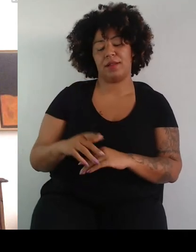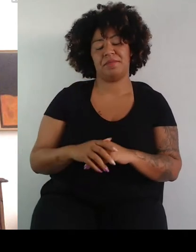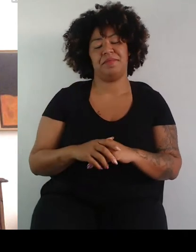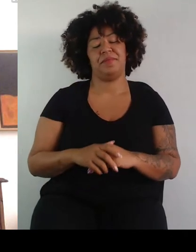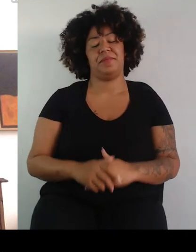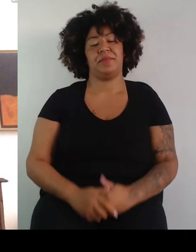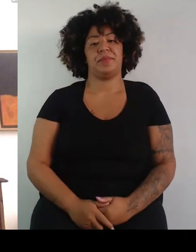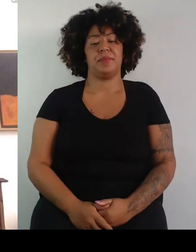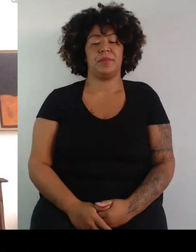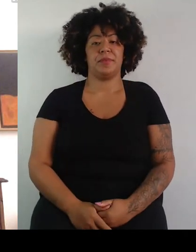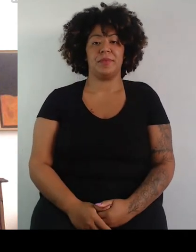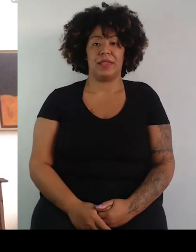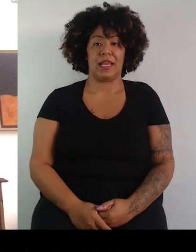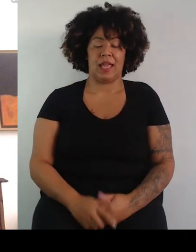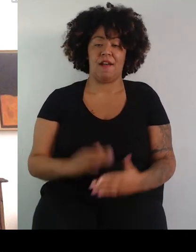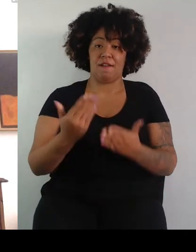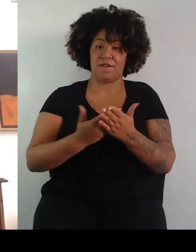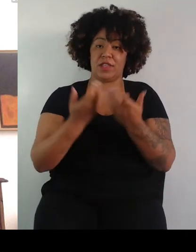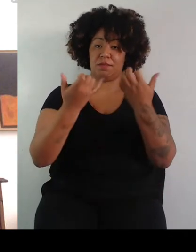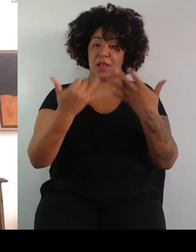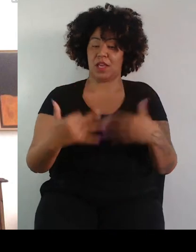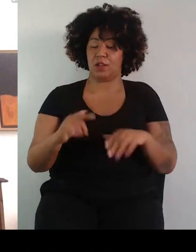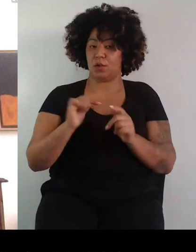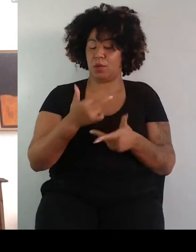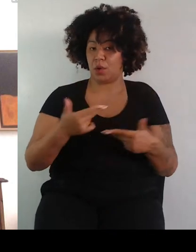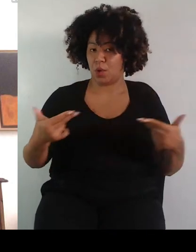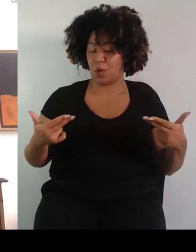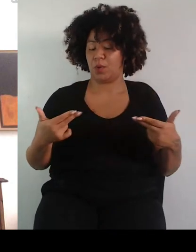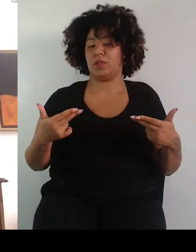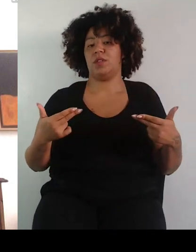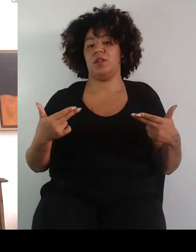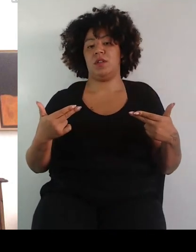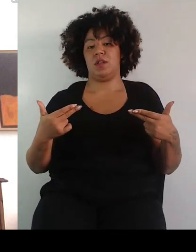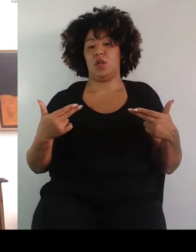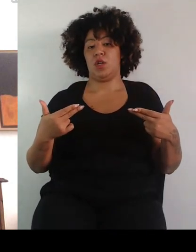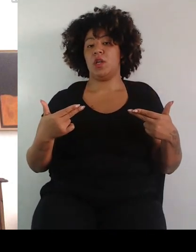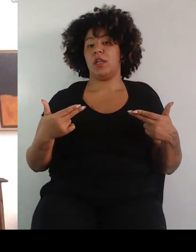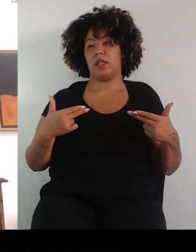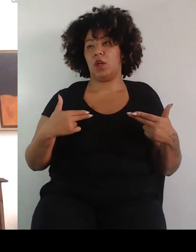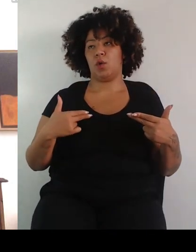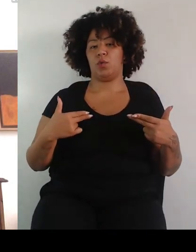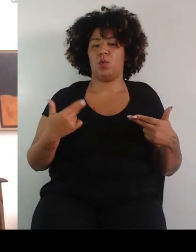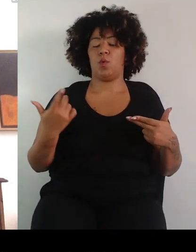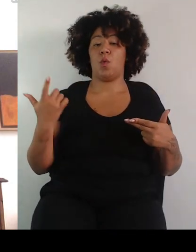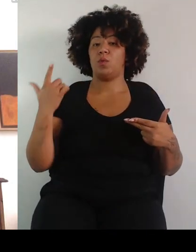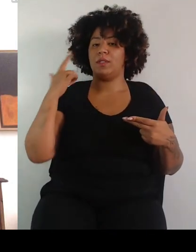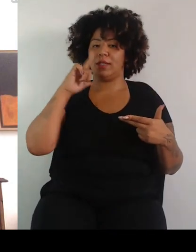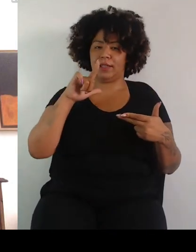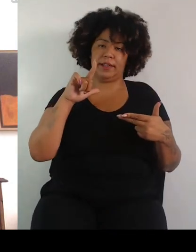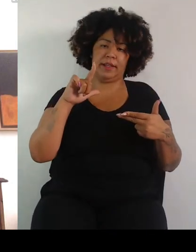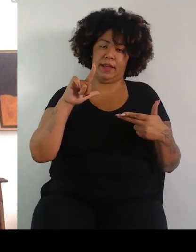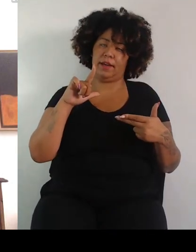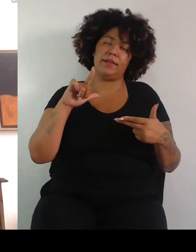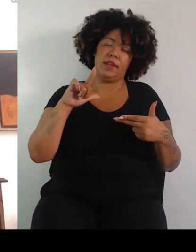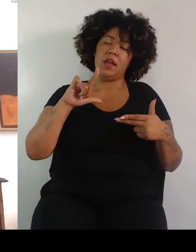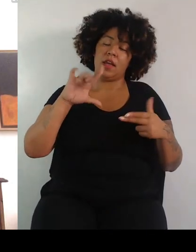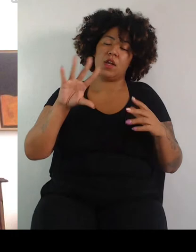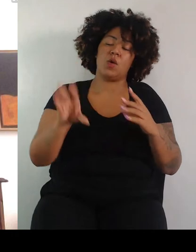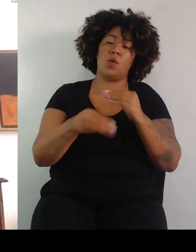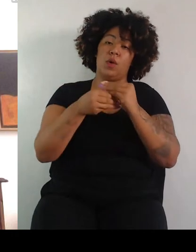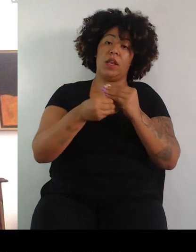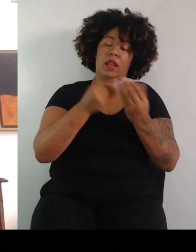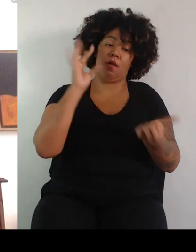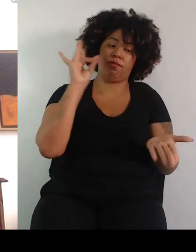nessa livro eu falei sobre coisas que eu obviamente não havia incluído na sua biografia oficial porque eram questões